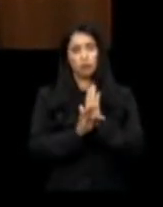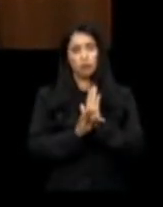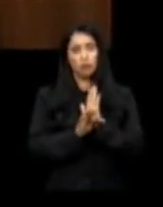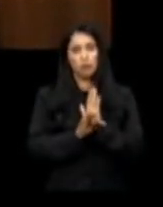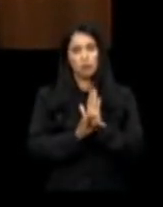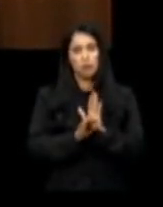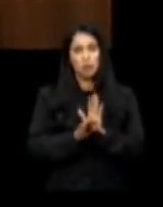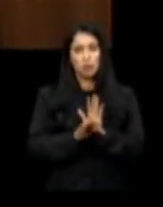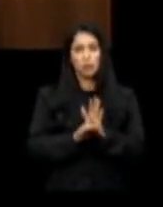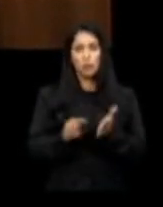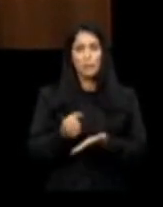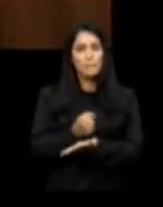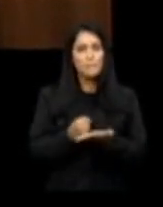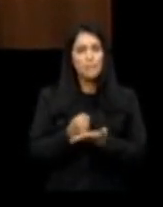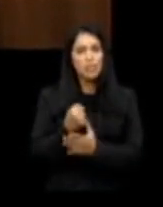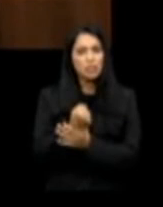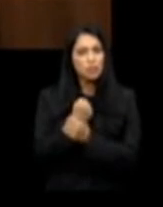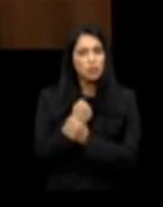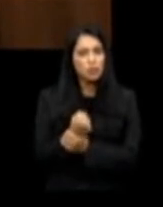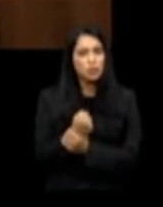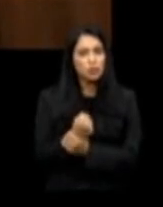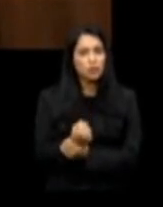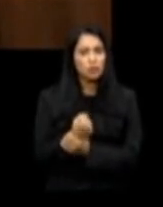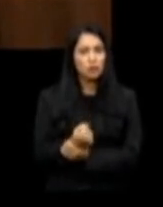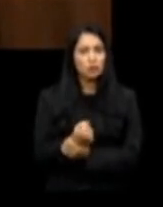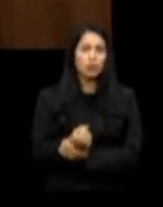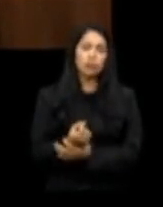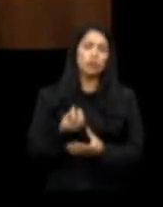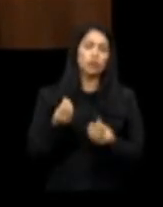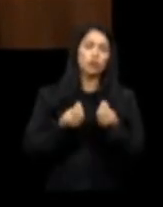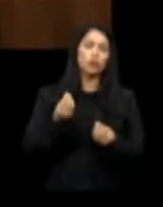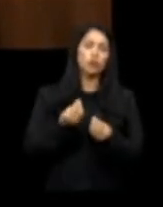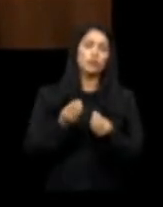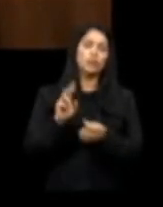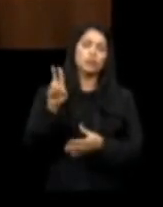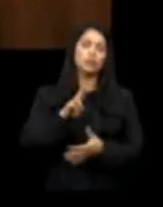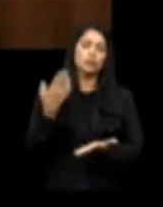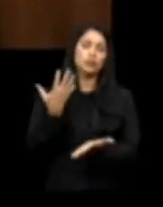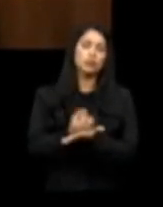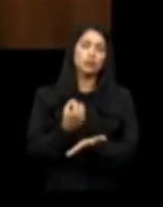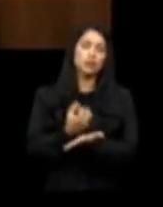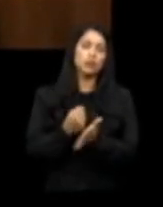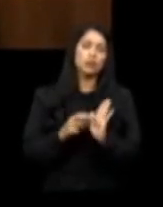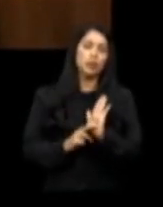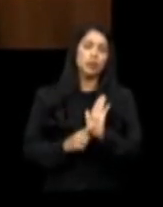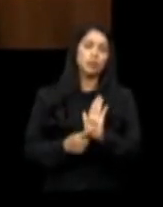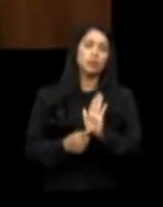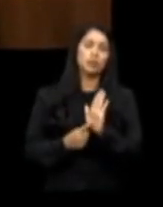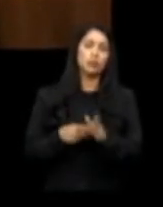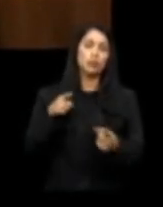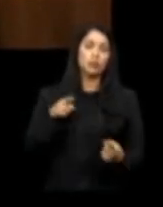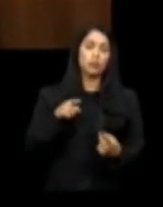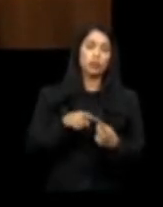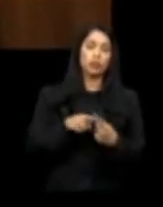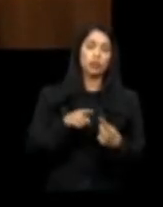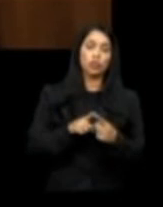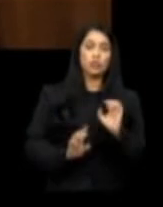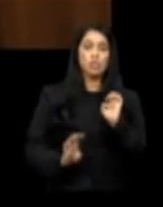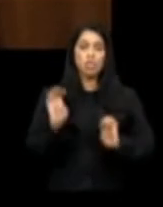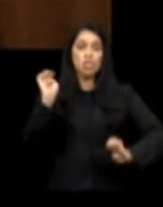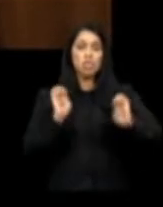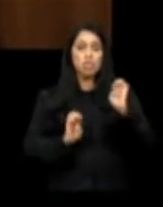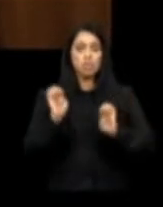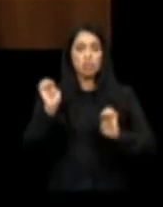contorno mínimo de segurança sobre a finalidade do tratamento de dados, que é simplesmente referenciado com o objetivo de produção